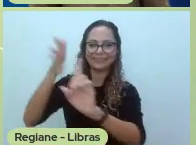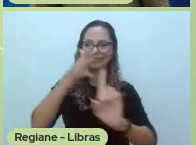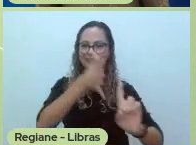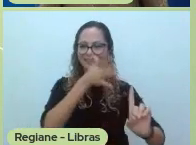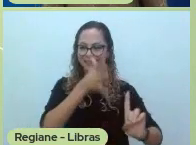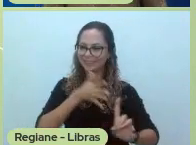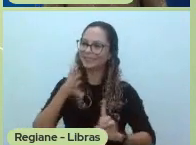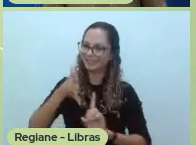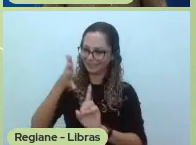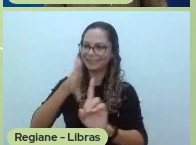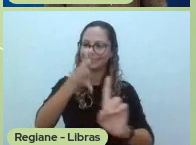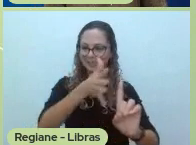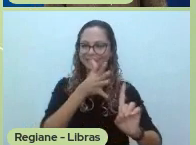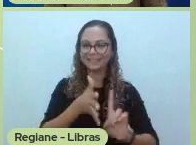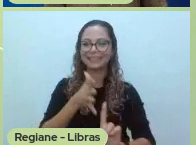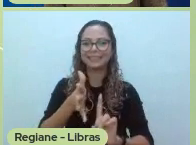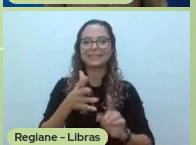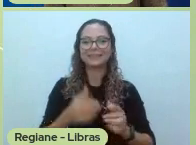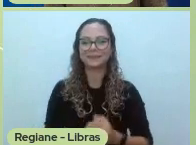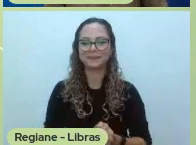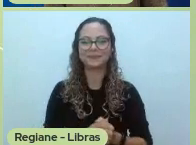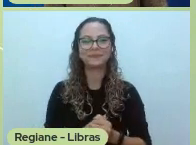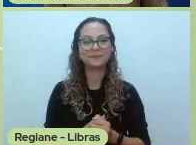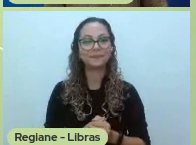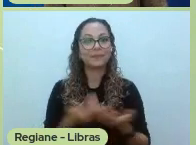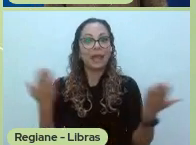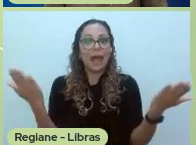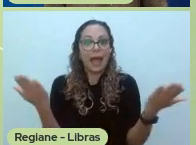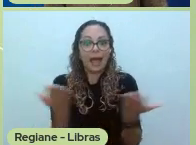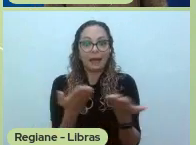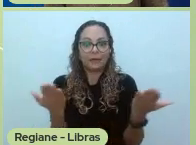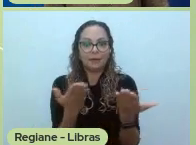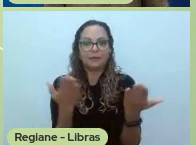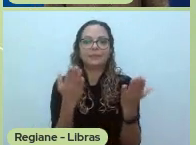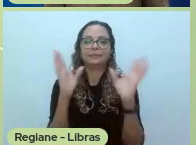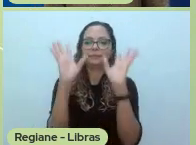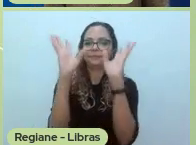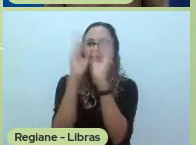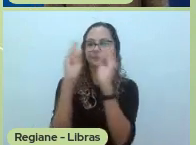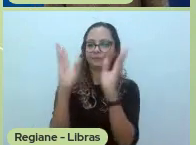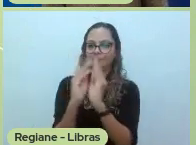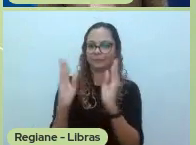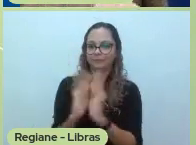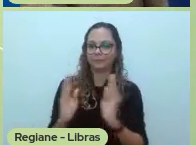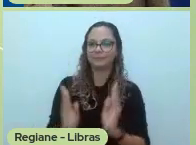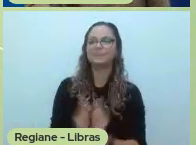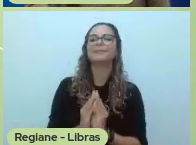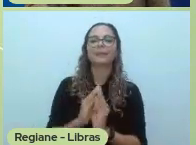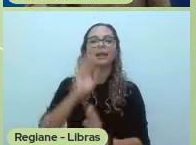começar com uma passagem geral sobre como que cada uma das empresas, cada uma de